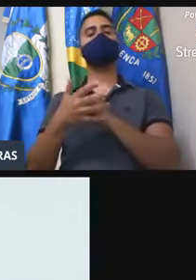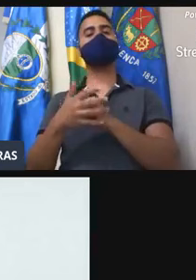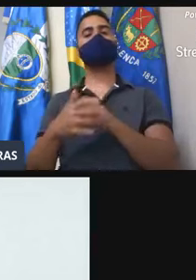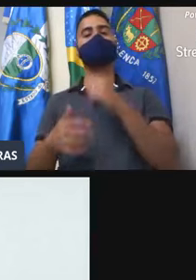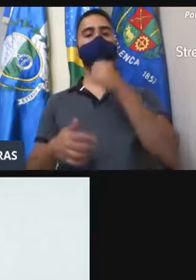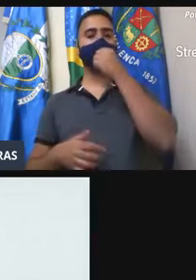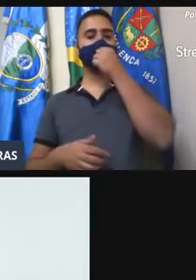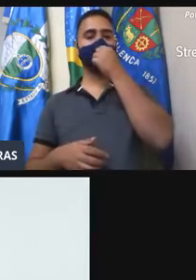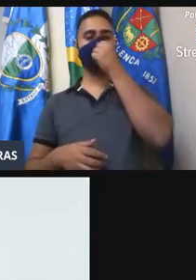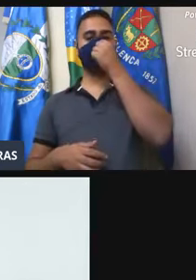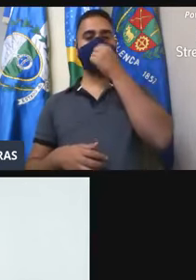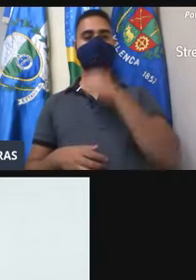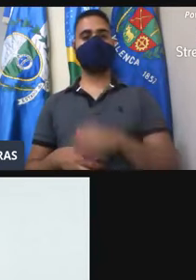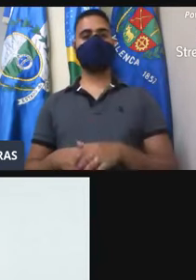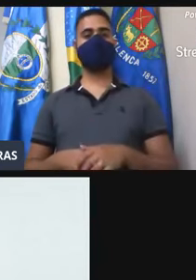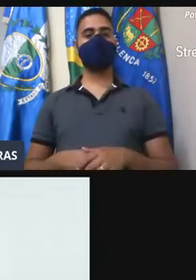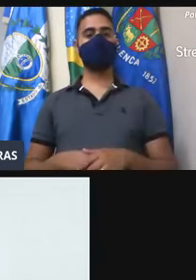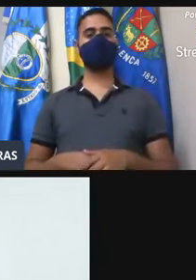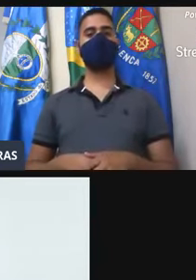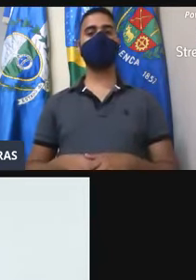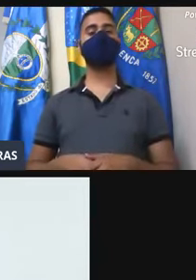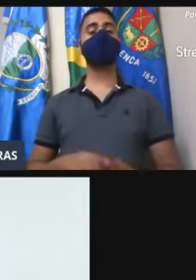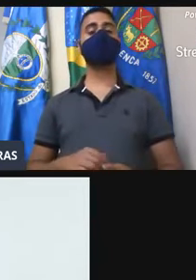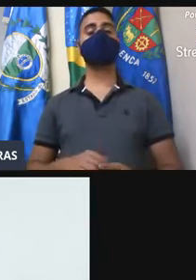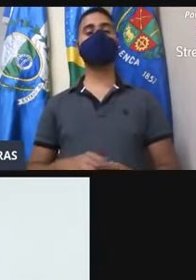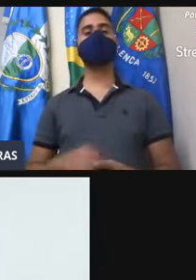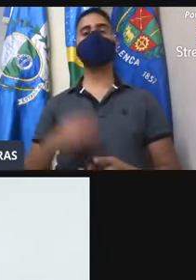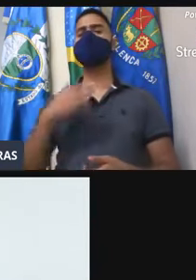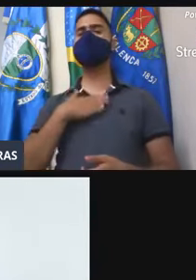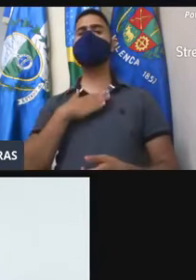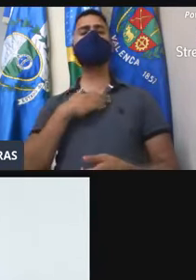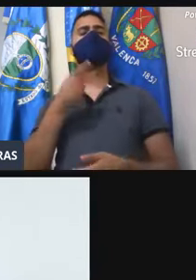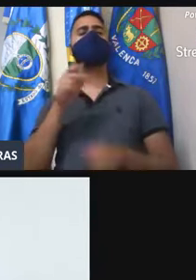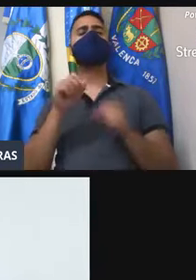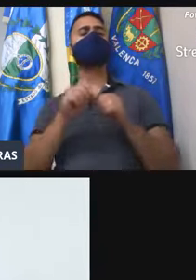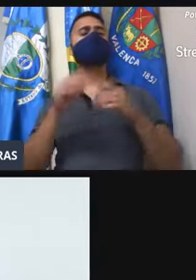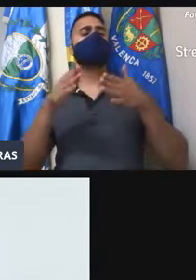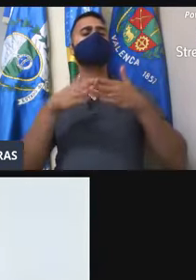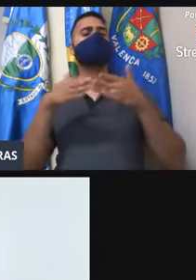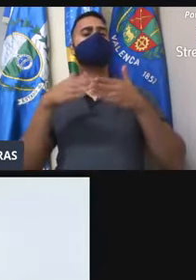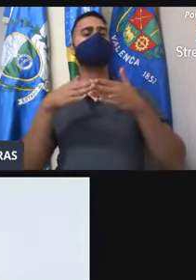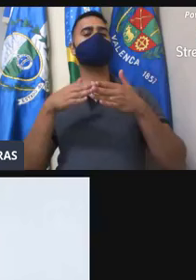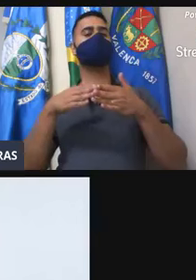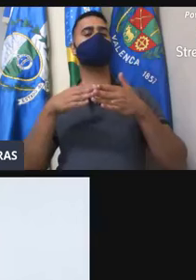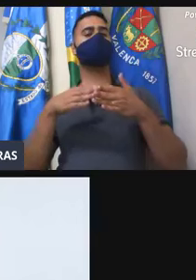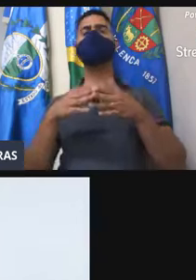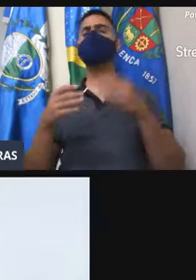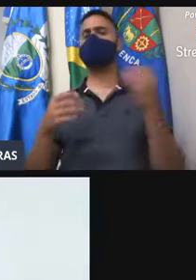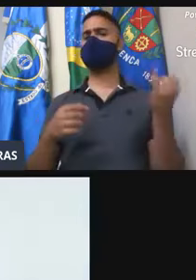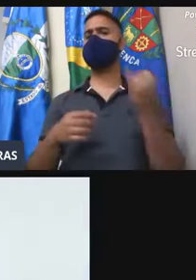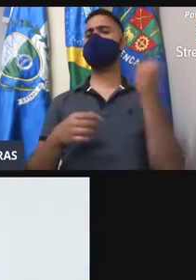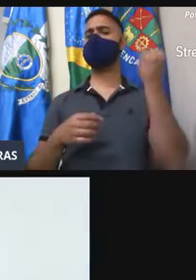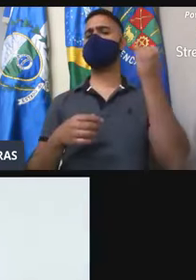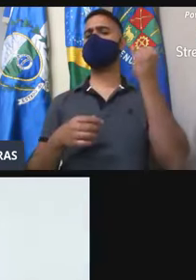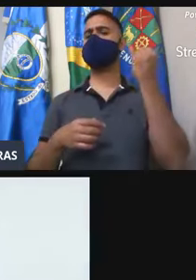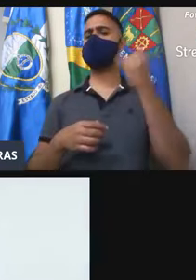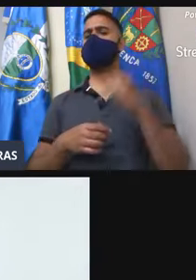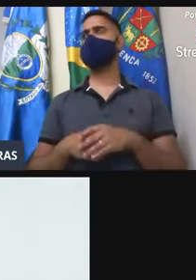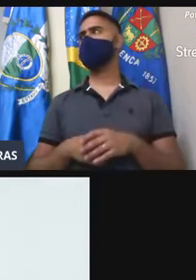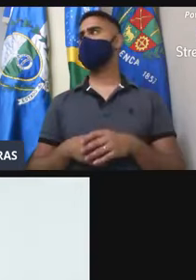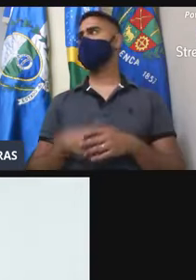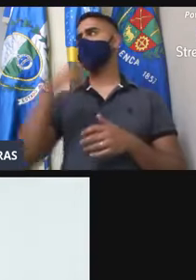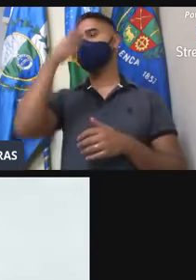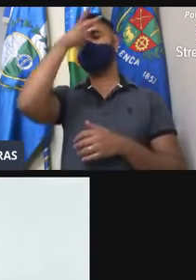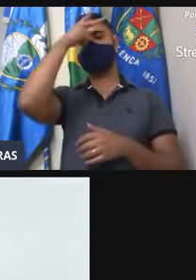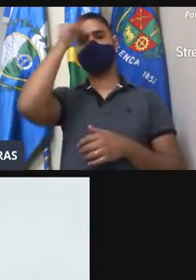Presidente, o meu relato dessa noite é o seguinte. Fiz um requerimento de suma